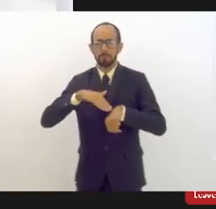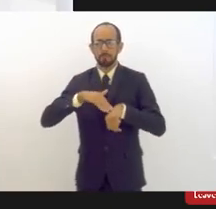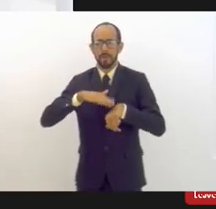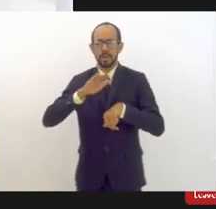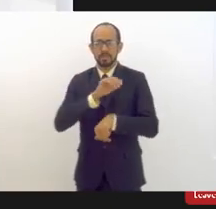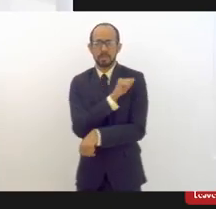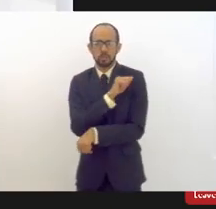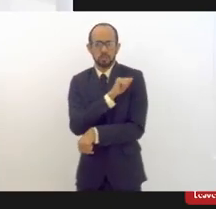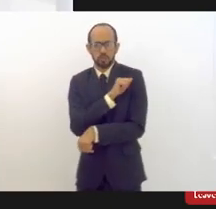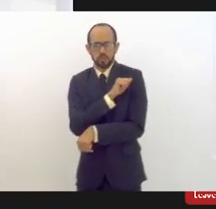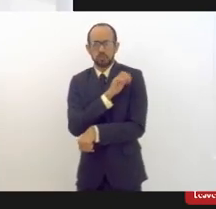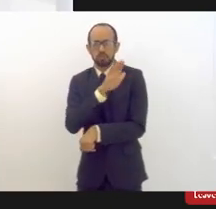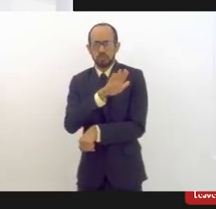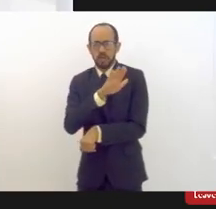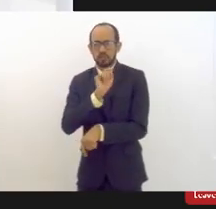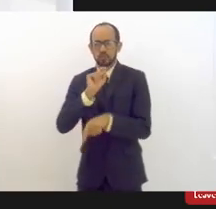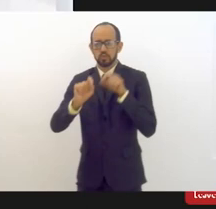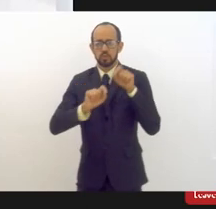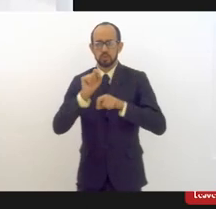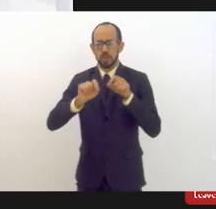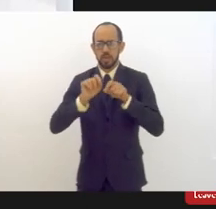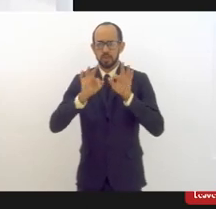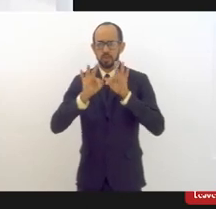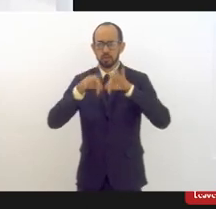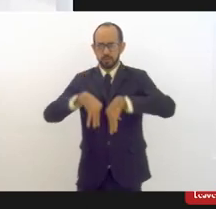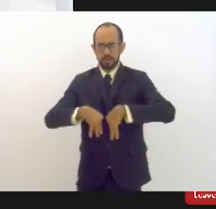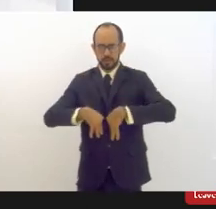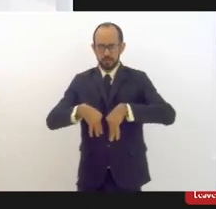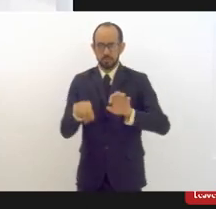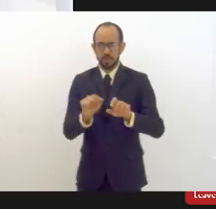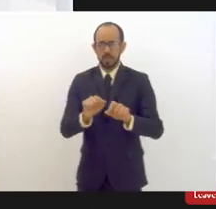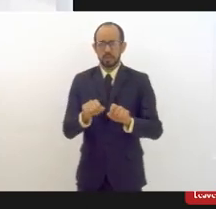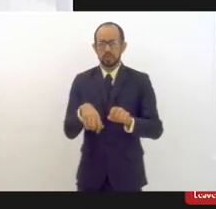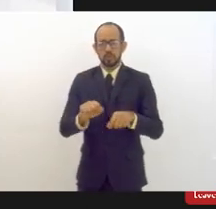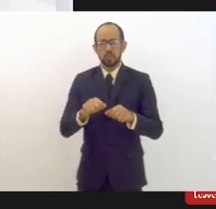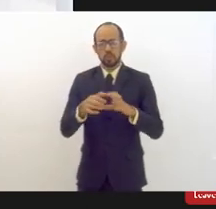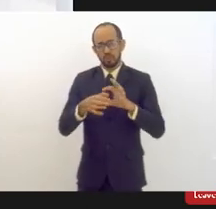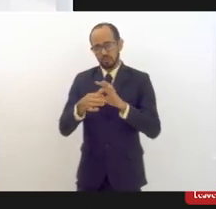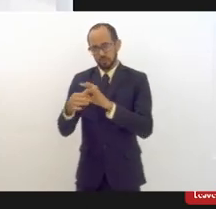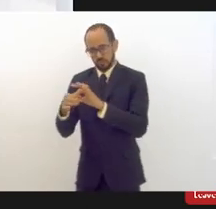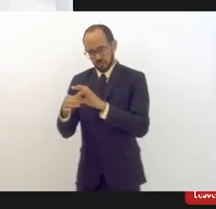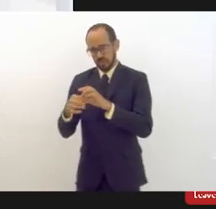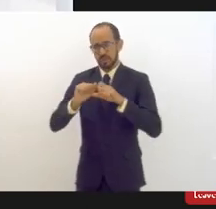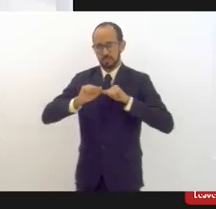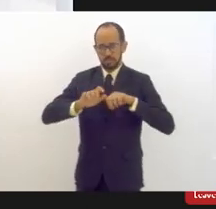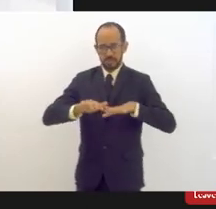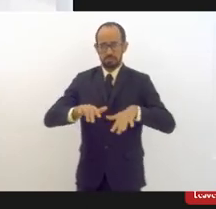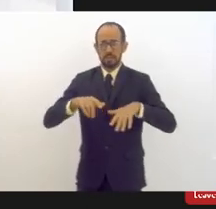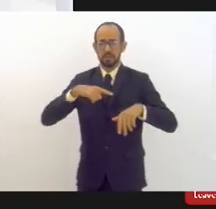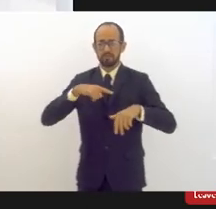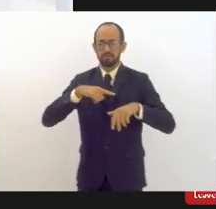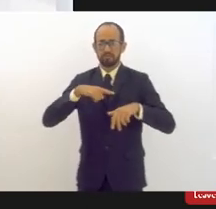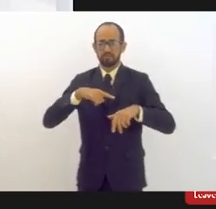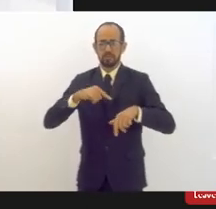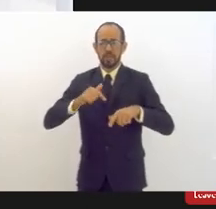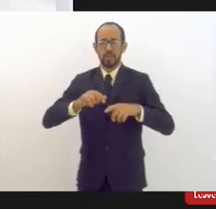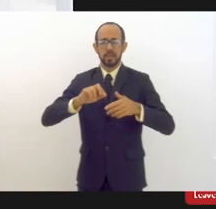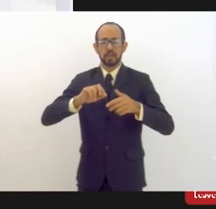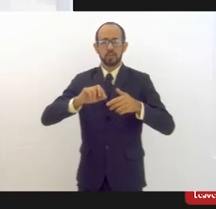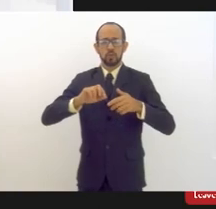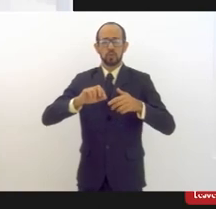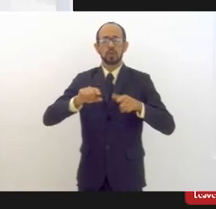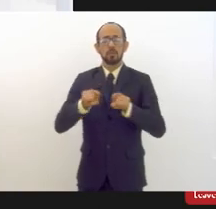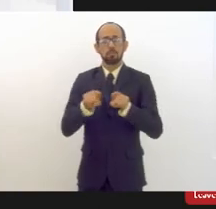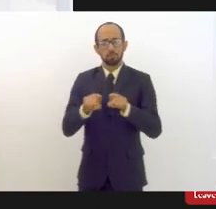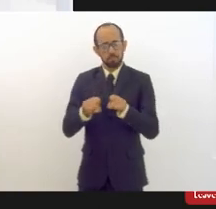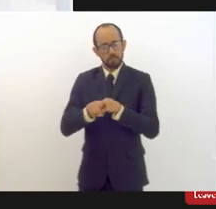mas 2020, é, no fechamento do censo, com o cenário da pandemia, tem toda uma situação diferenciada em